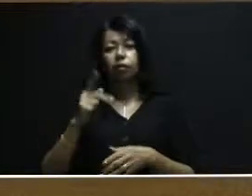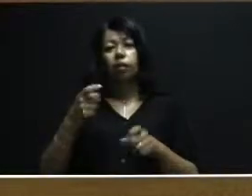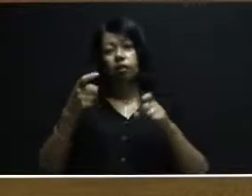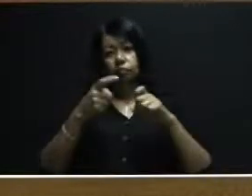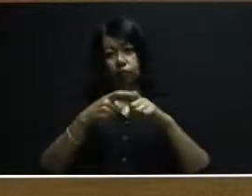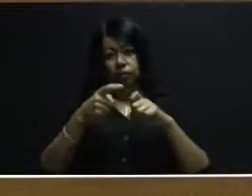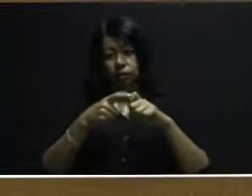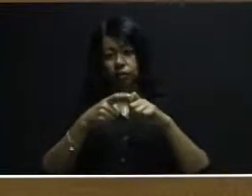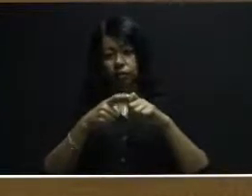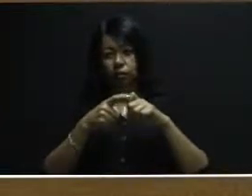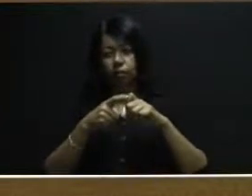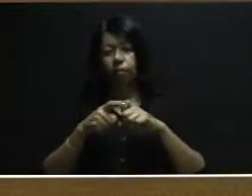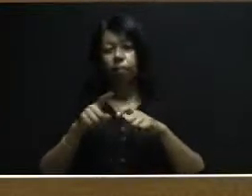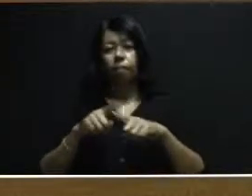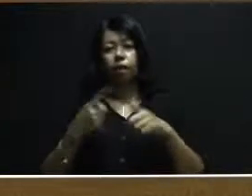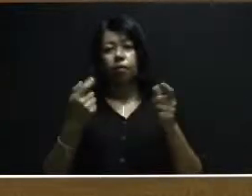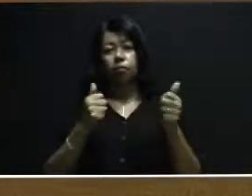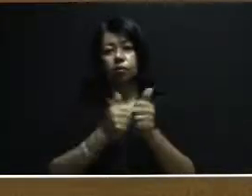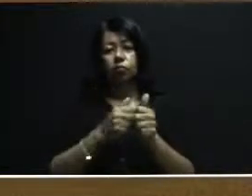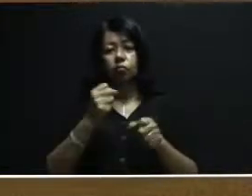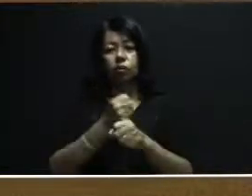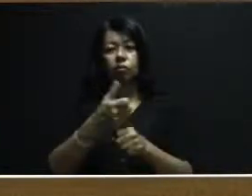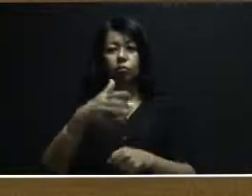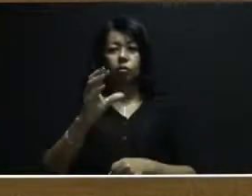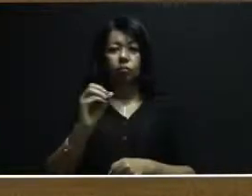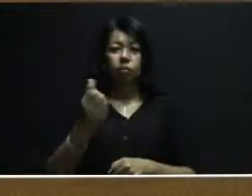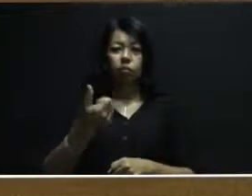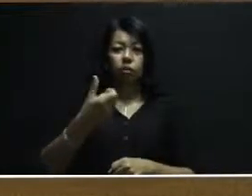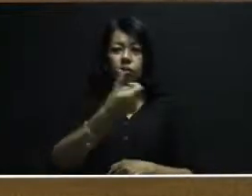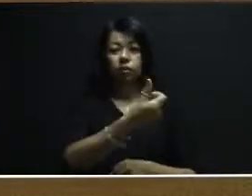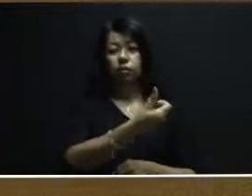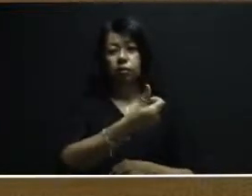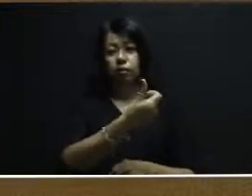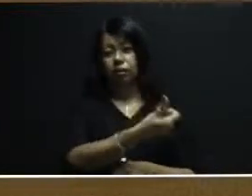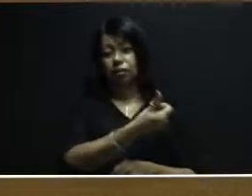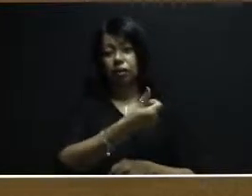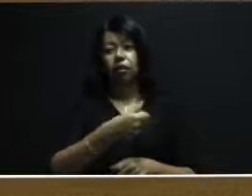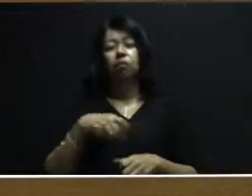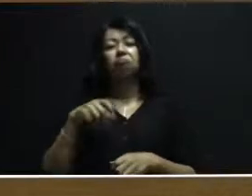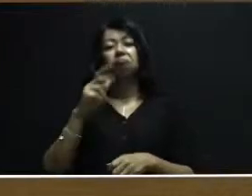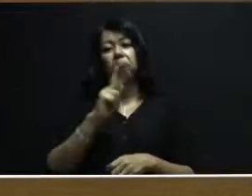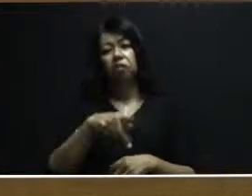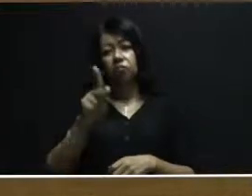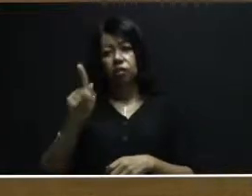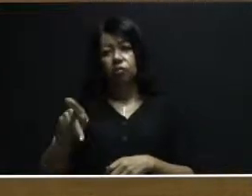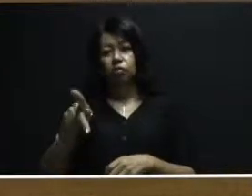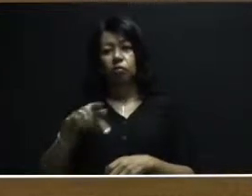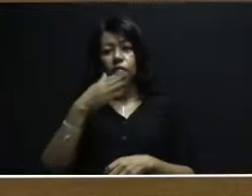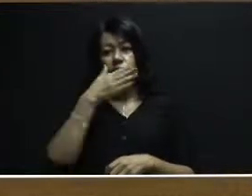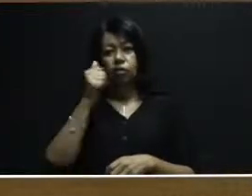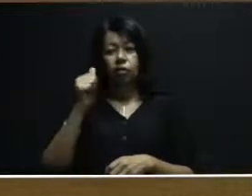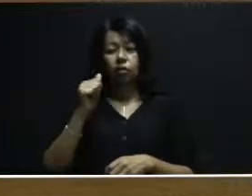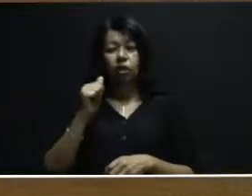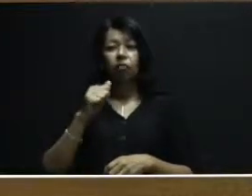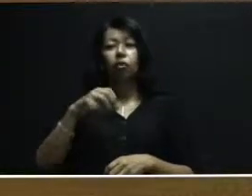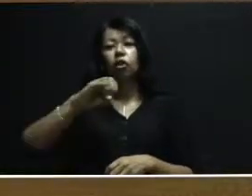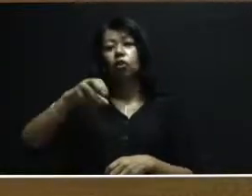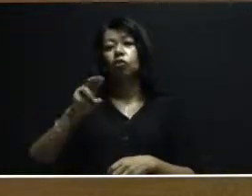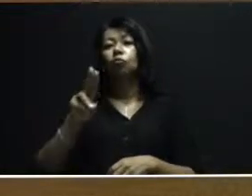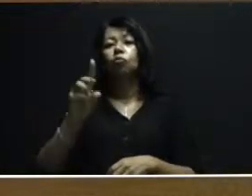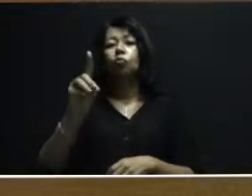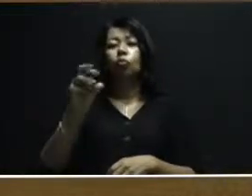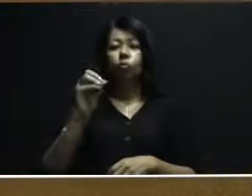Mais recentemente, em 2016, o professor realizou um aperfeiçoamento técnico em judô